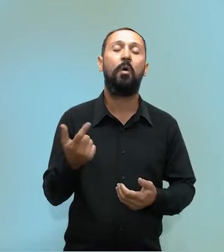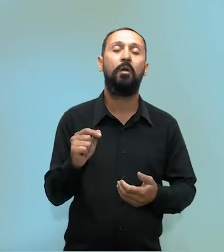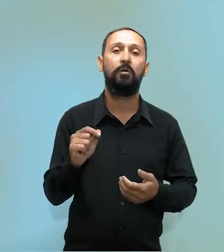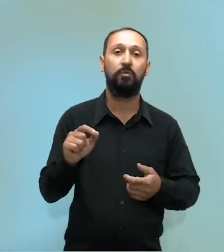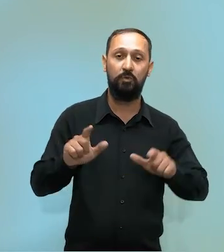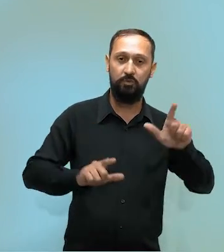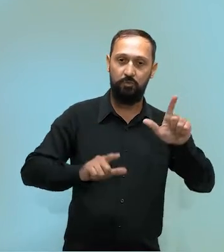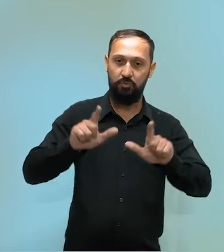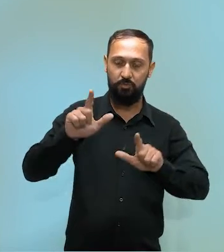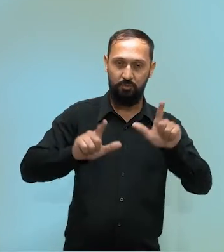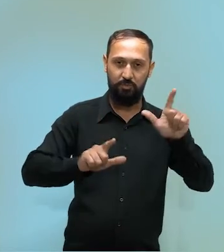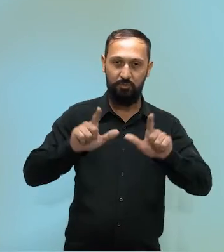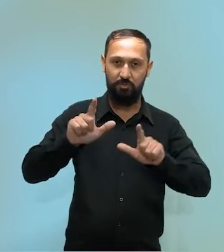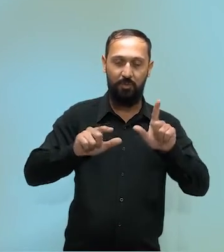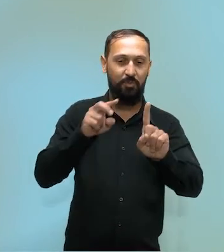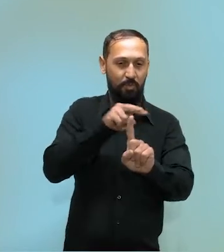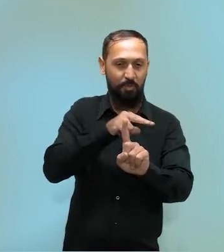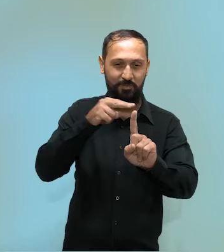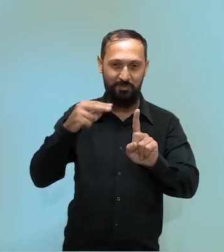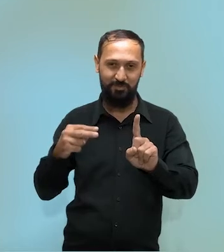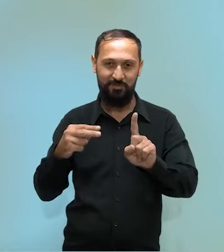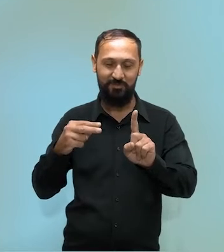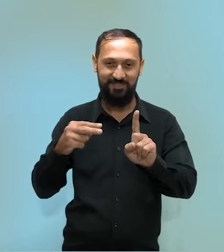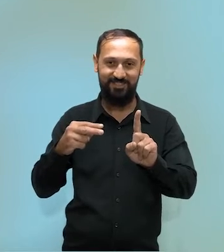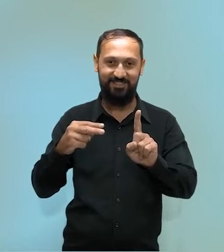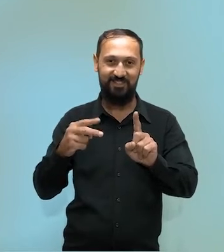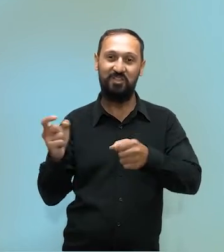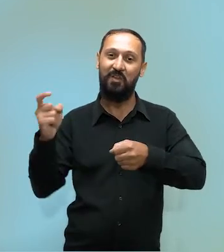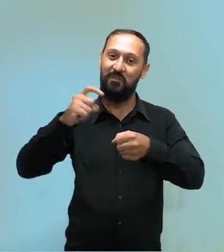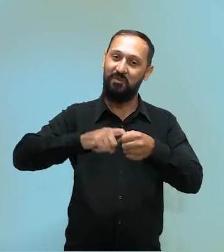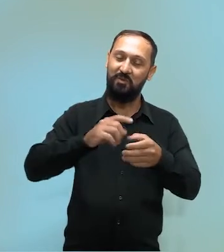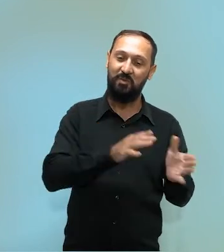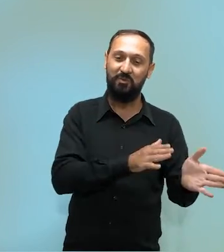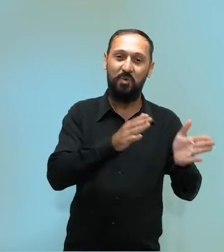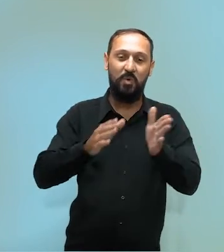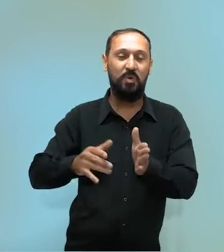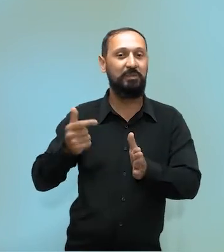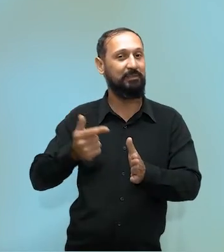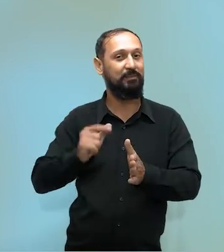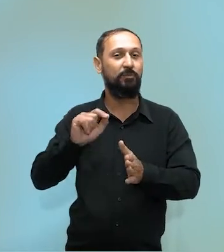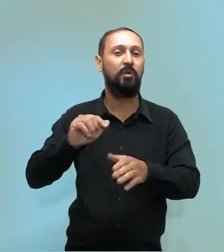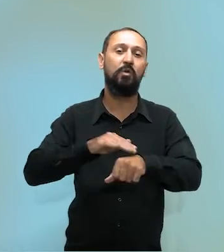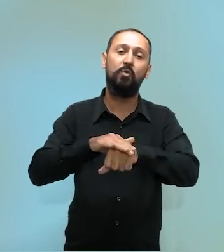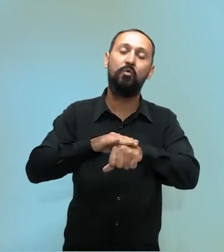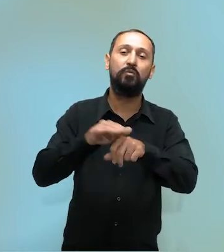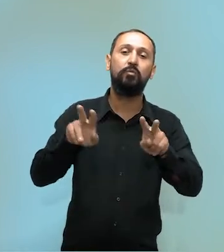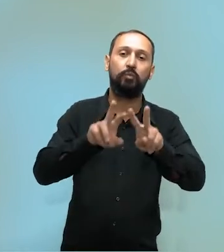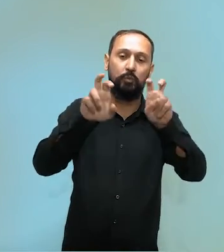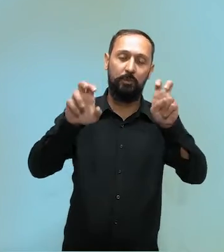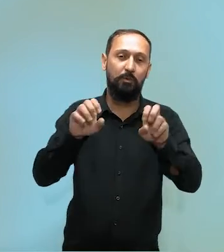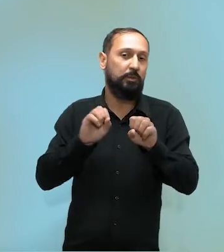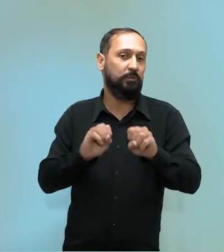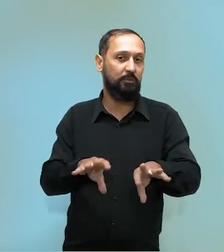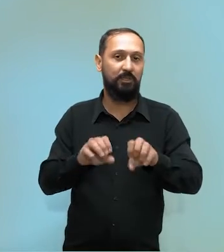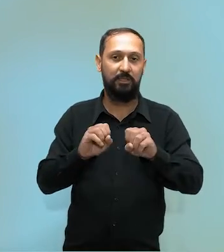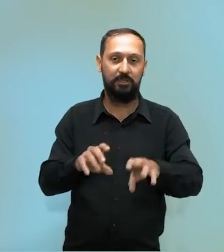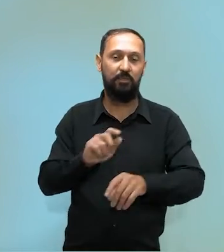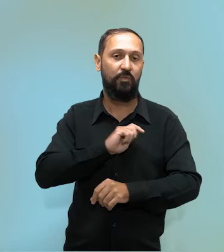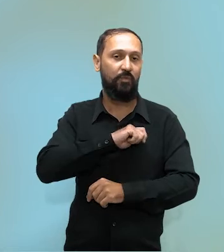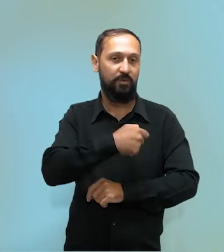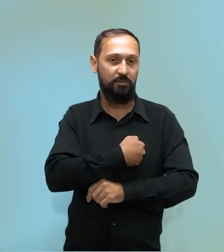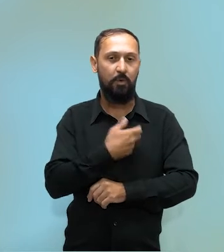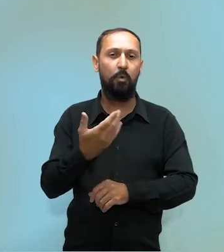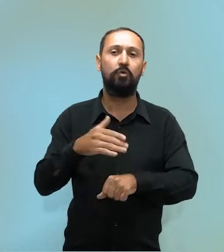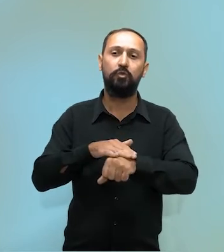Bem, a gente volta agora com o último bloco do Ponto de Vista. O tema da nossa edição de hoje é a educação fiscal. O meu entrevistado